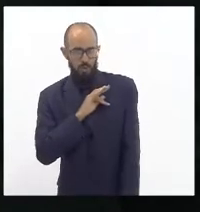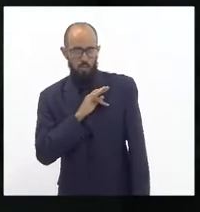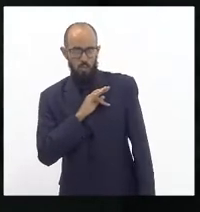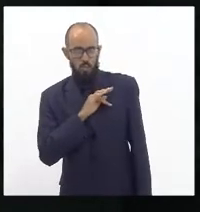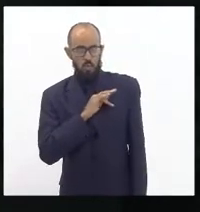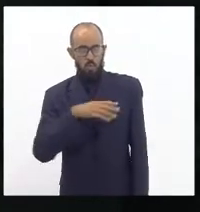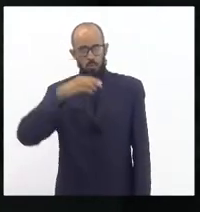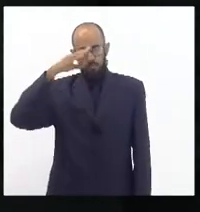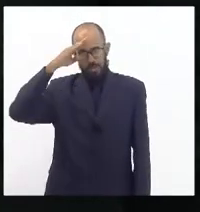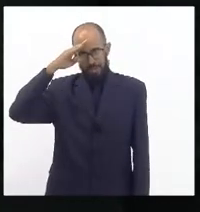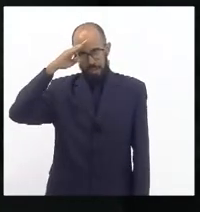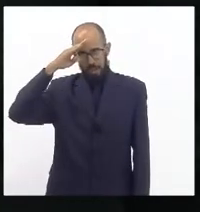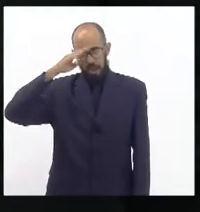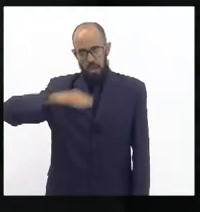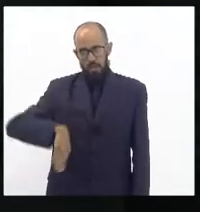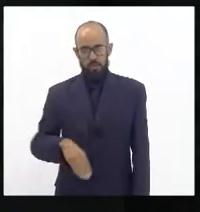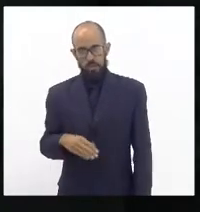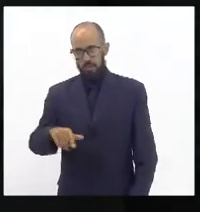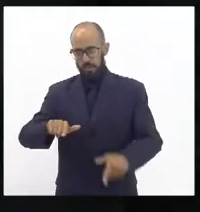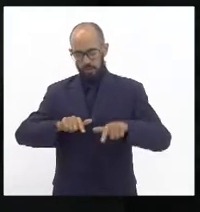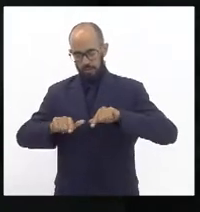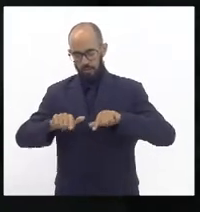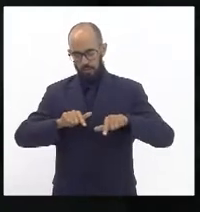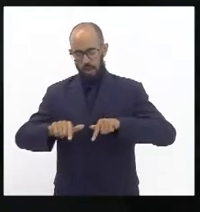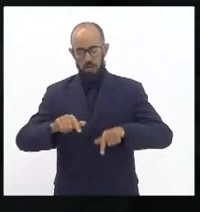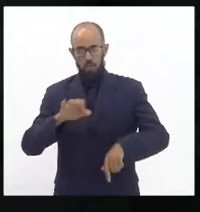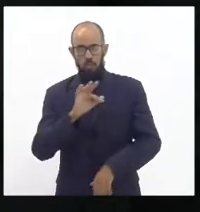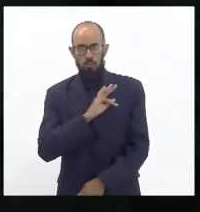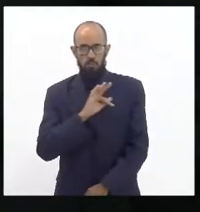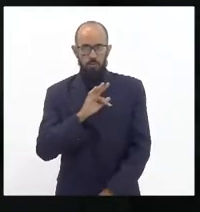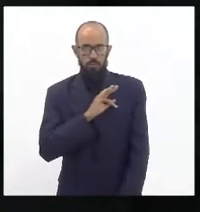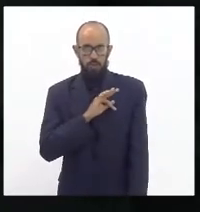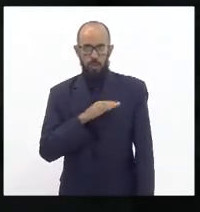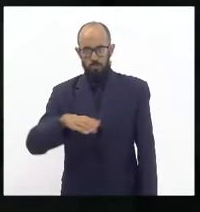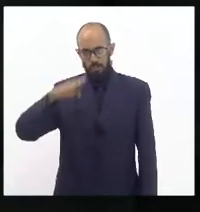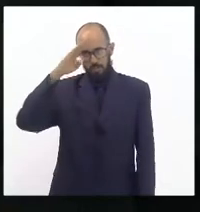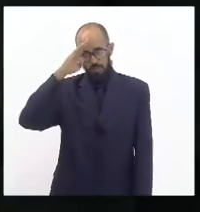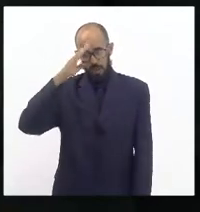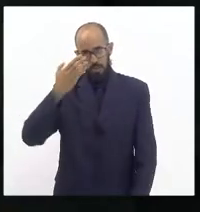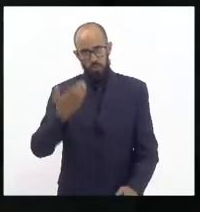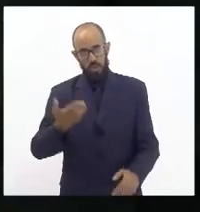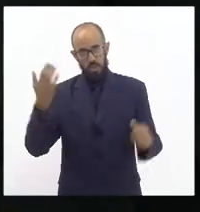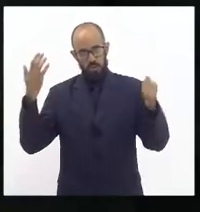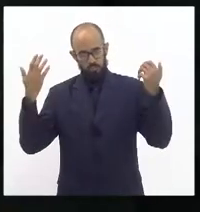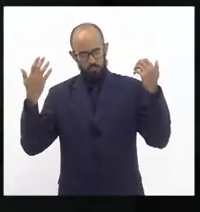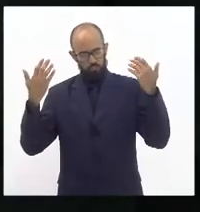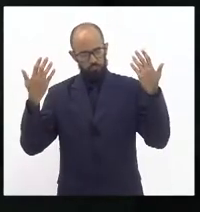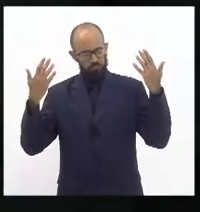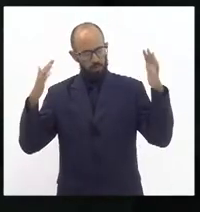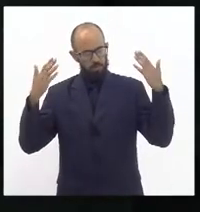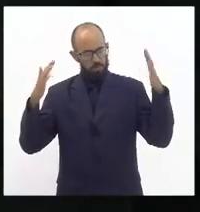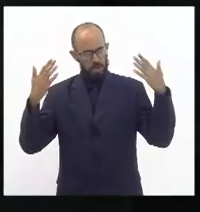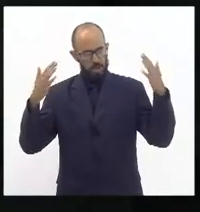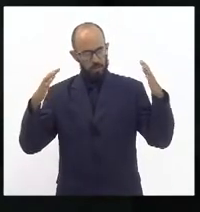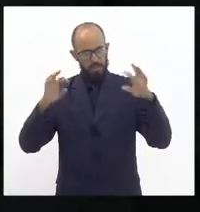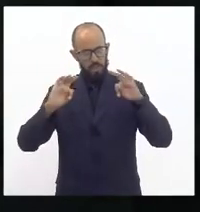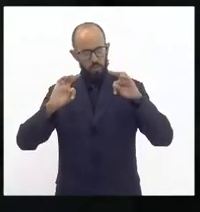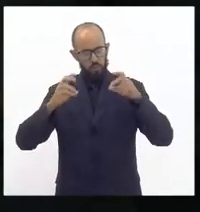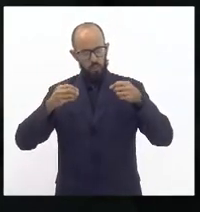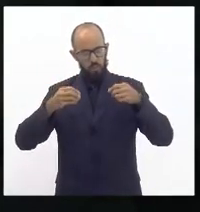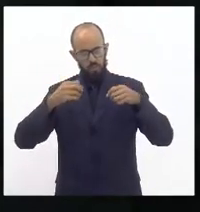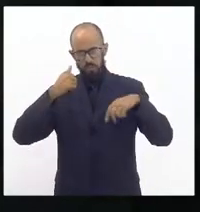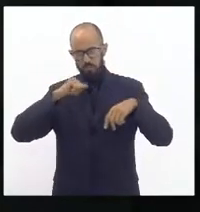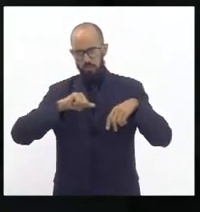em exercício na função de policial militar e eu quero saudar as minhas companheiras da Polícia Militar